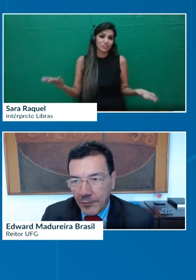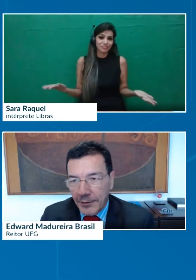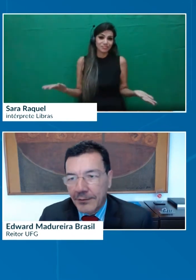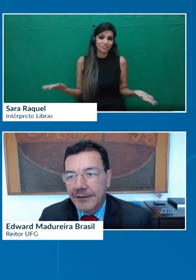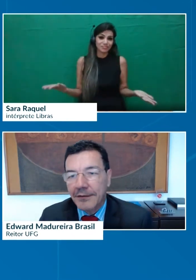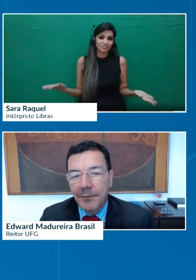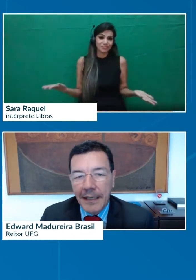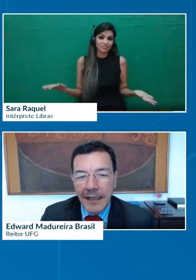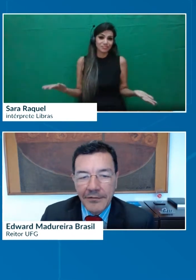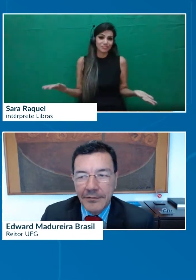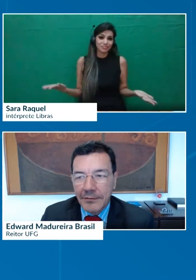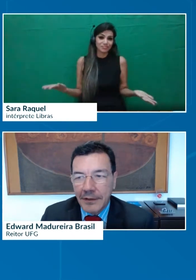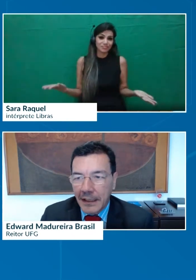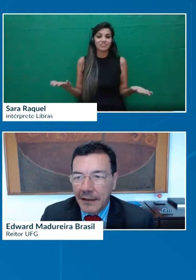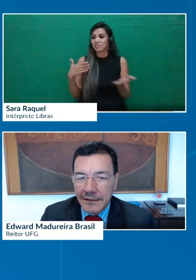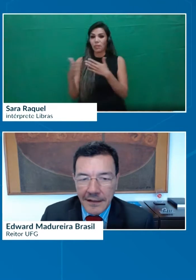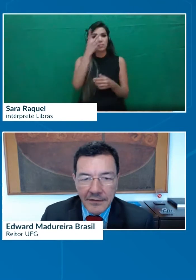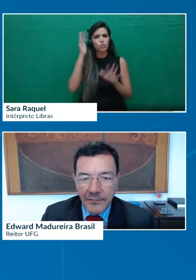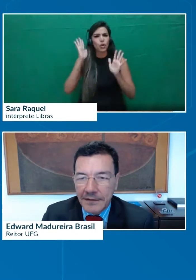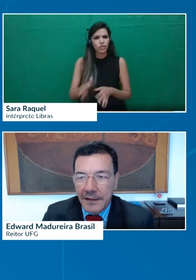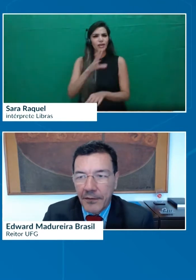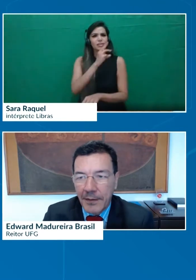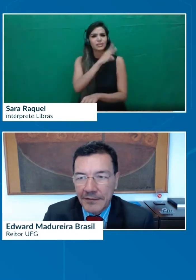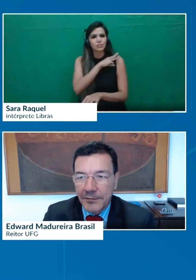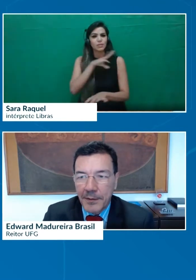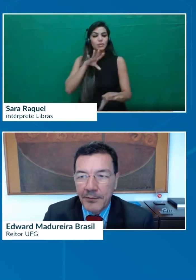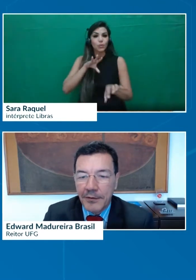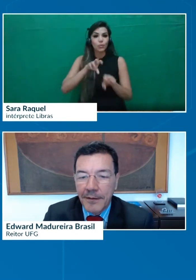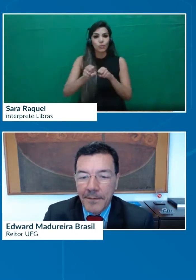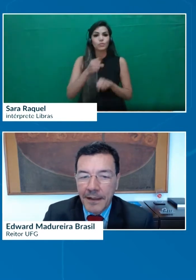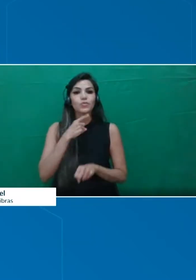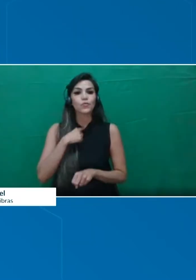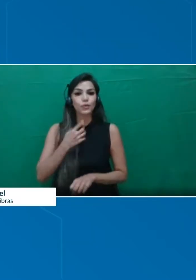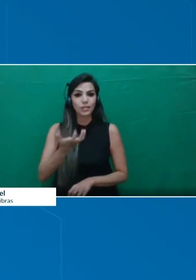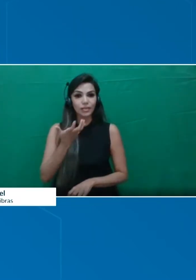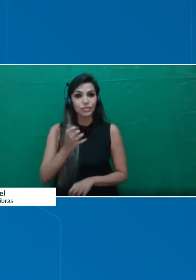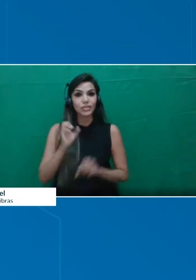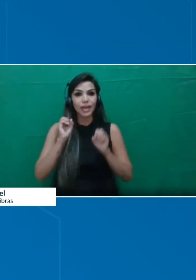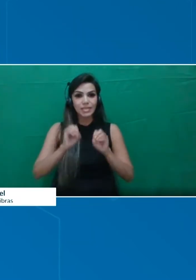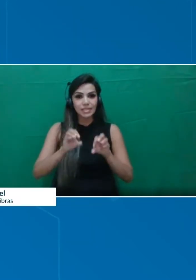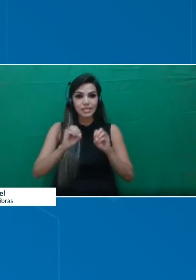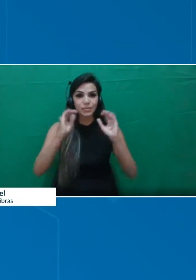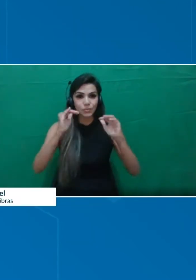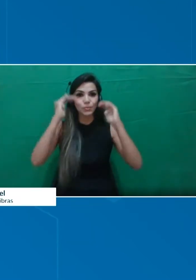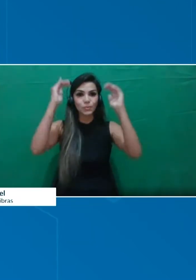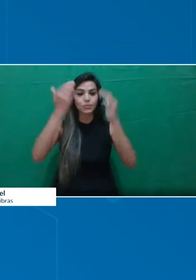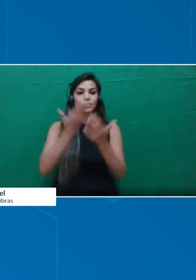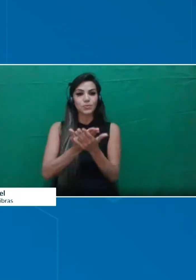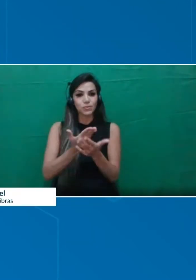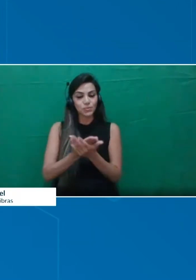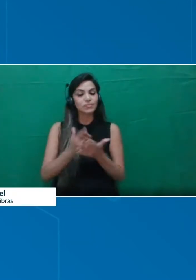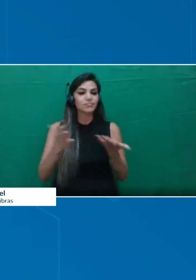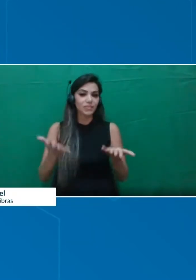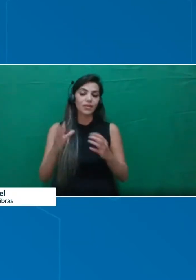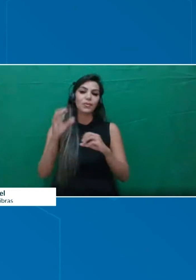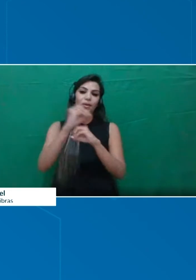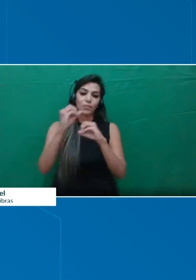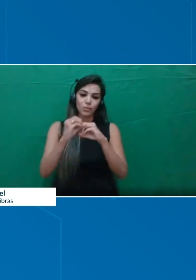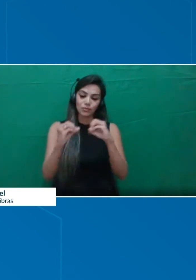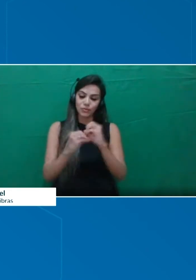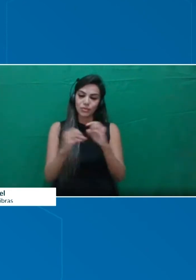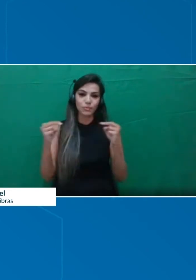tenham concluído o ensino médio e que desejam fazer a formação superior. E a gente incentiva que todos mesmo, a formação